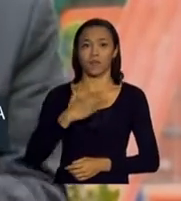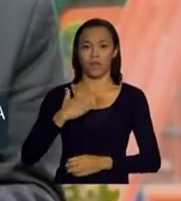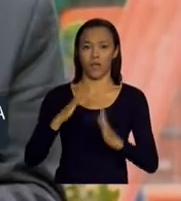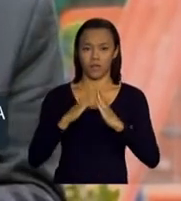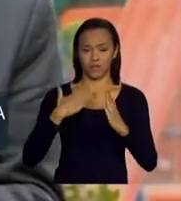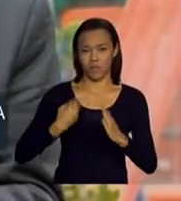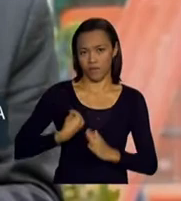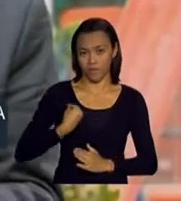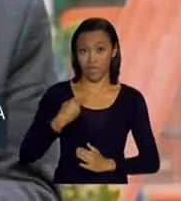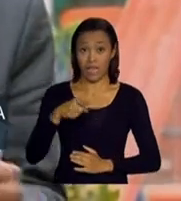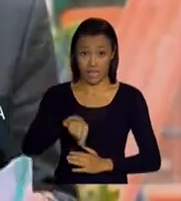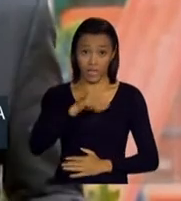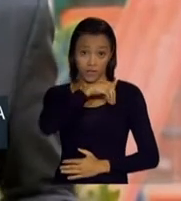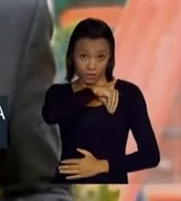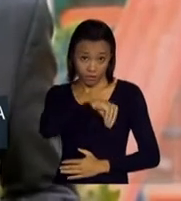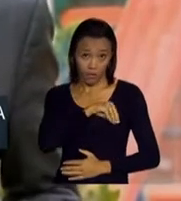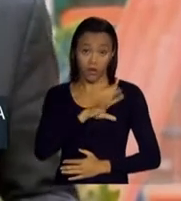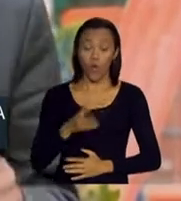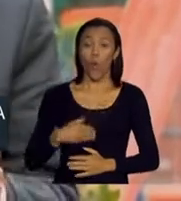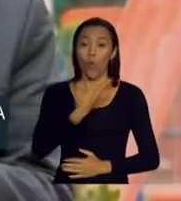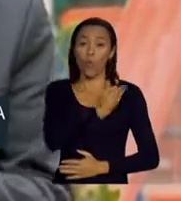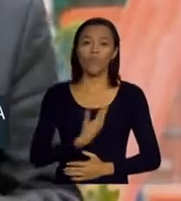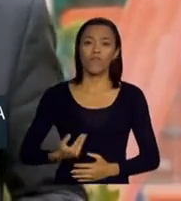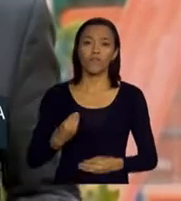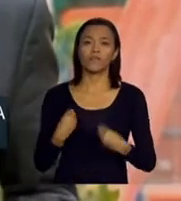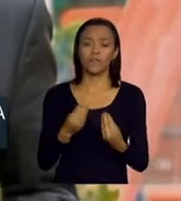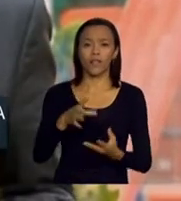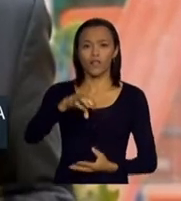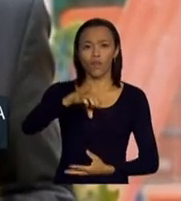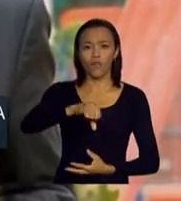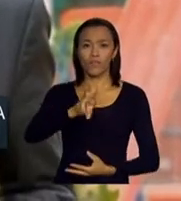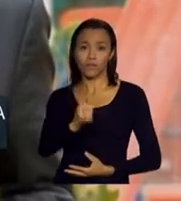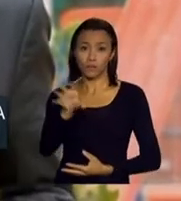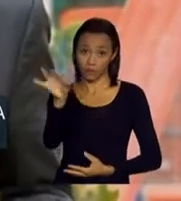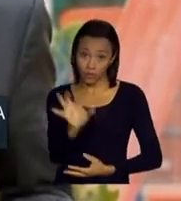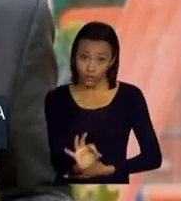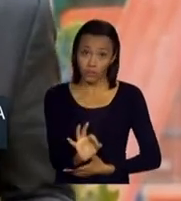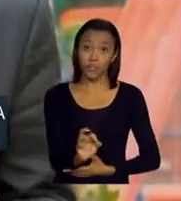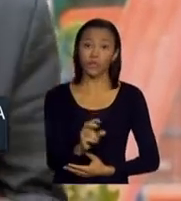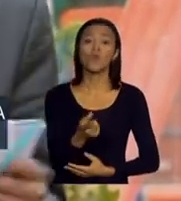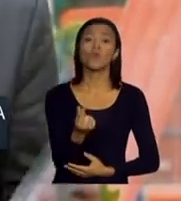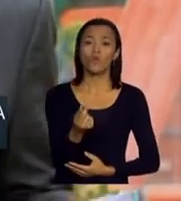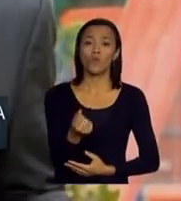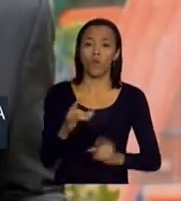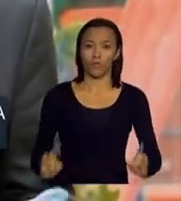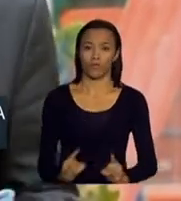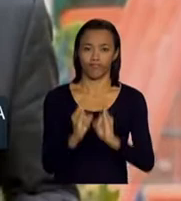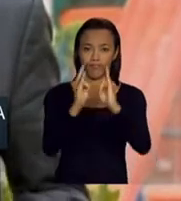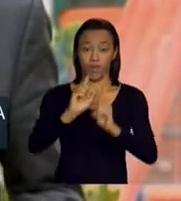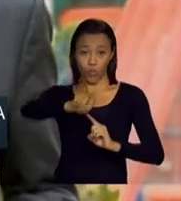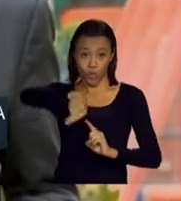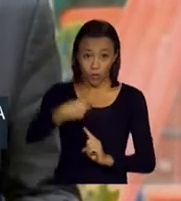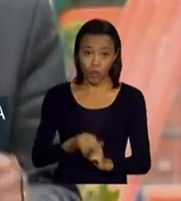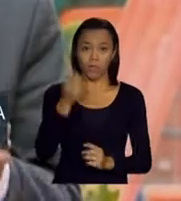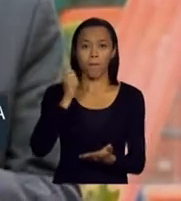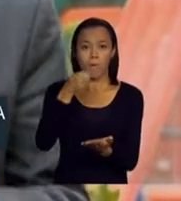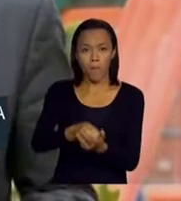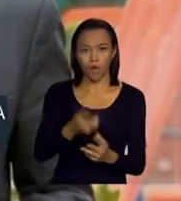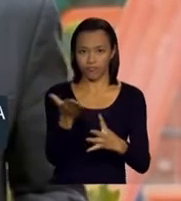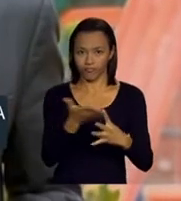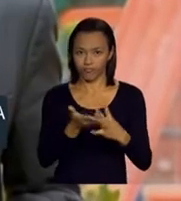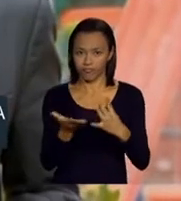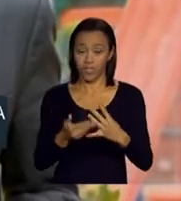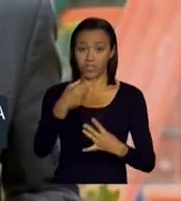nessa faixa de renda o governo banca até 95% do valor do imóvel o restante é pago em parcelas